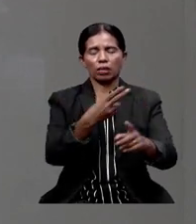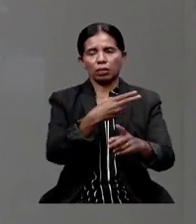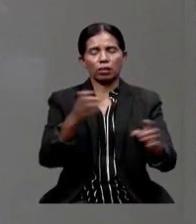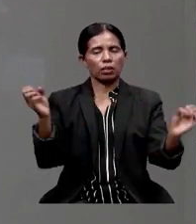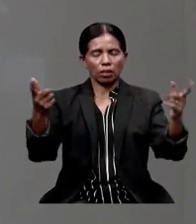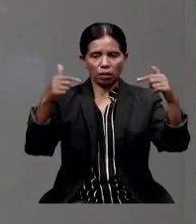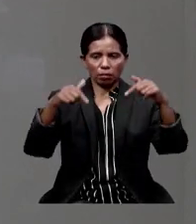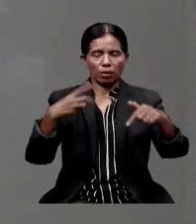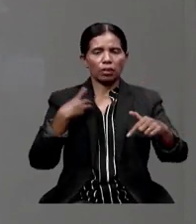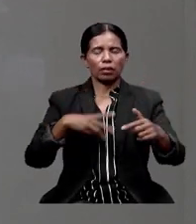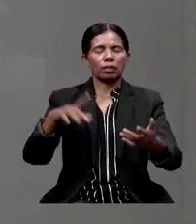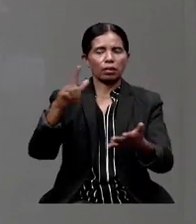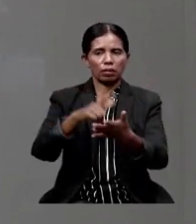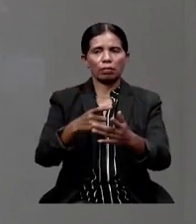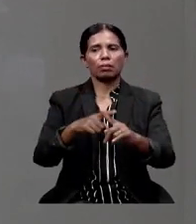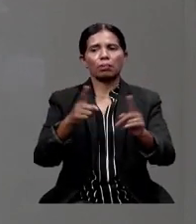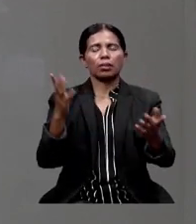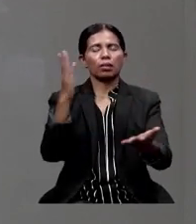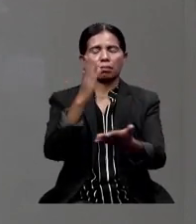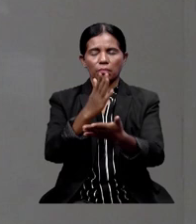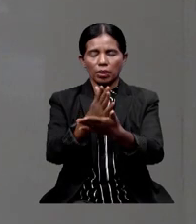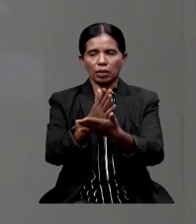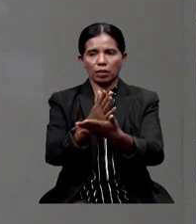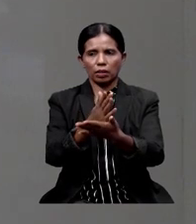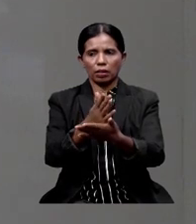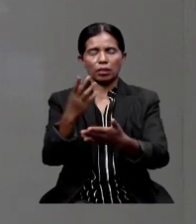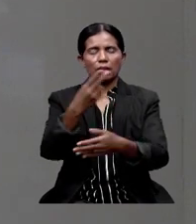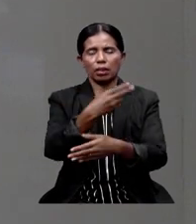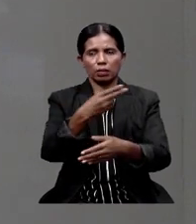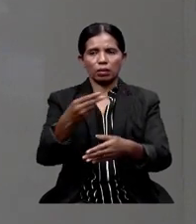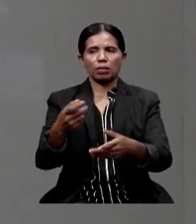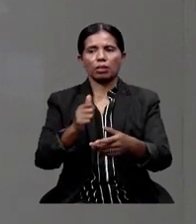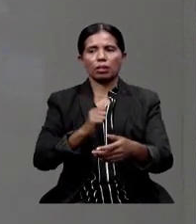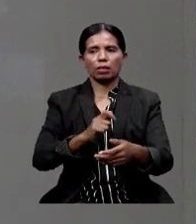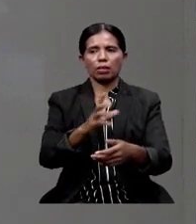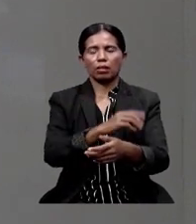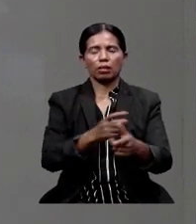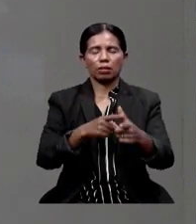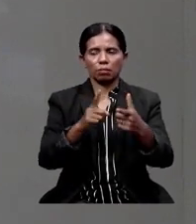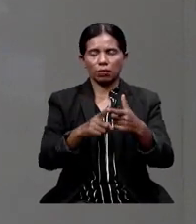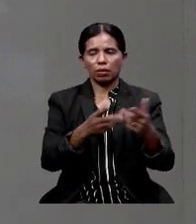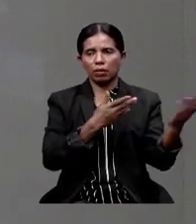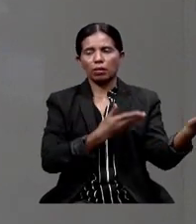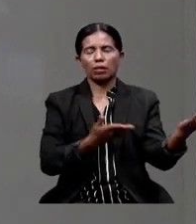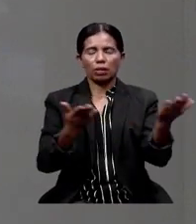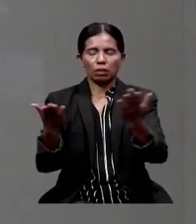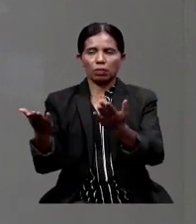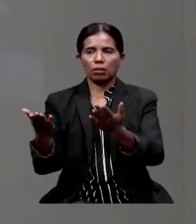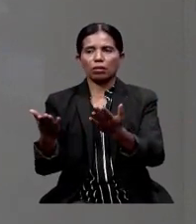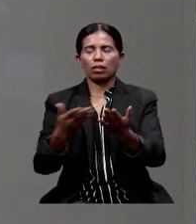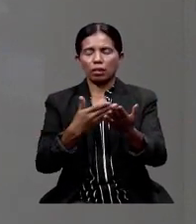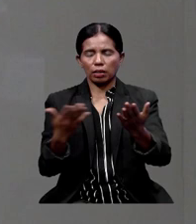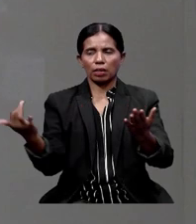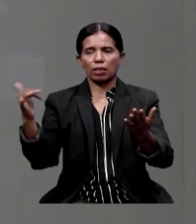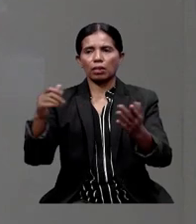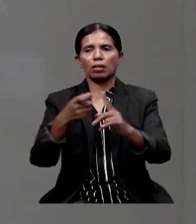direito eta itane Porto Tibar, mai bem sira ba para ti falia parte Indonesia ni atambua o atapupu depois mas sira destaca fil fali sa sanser ne